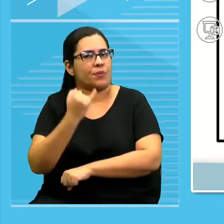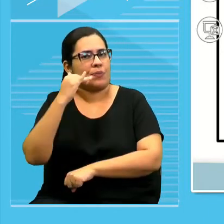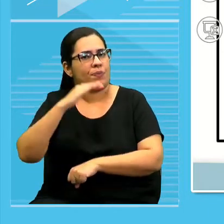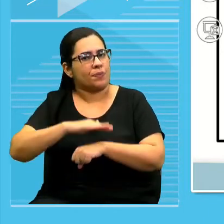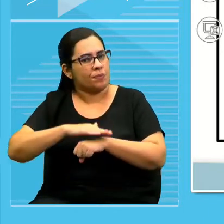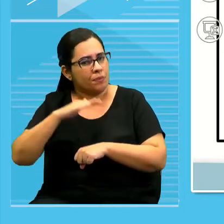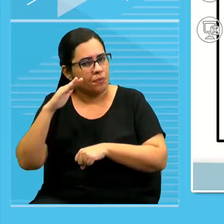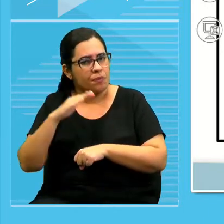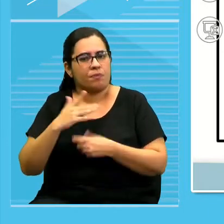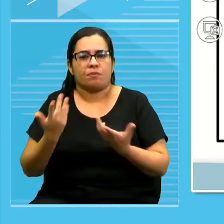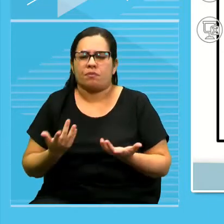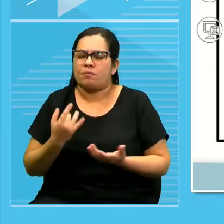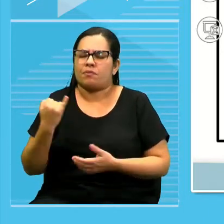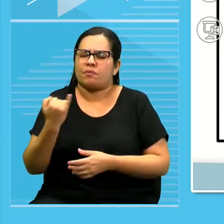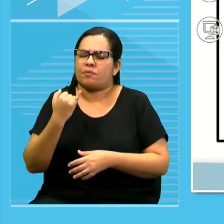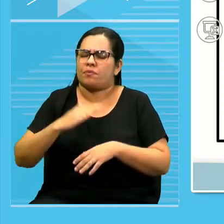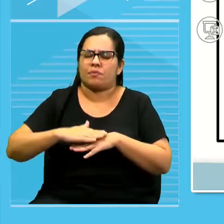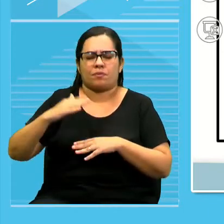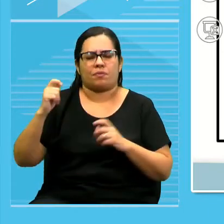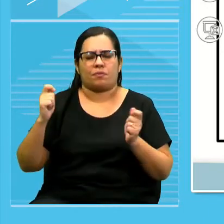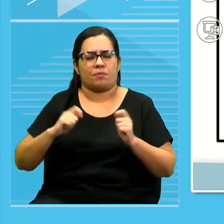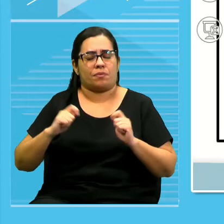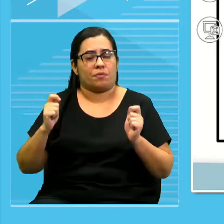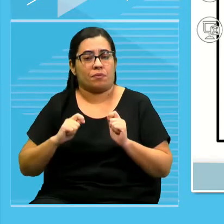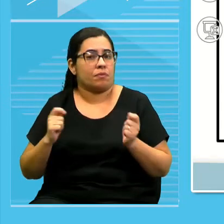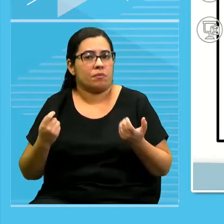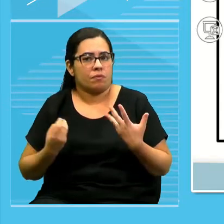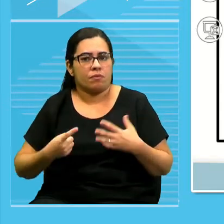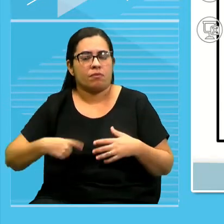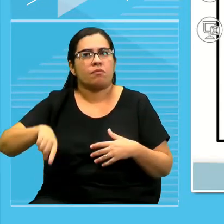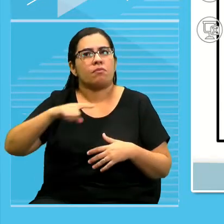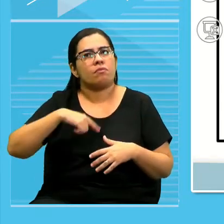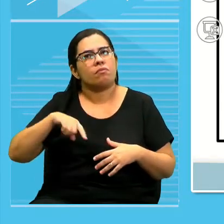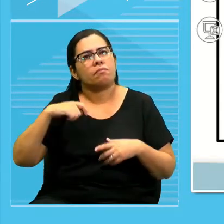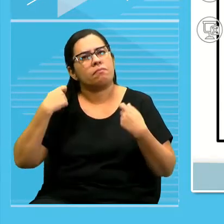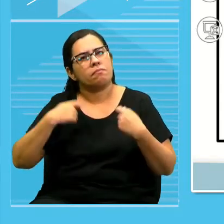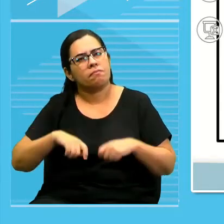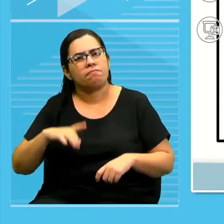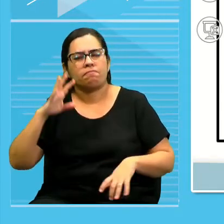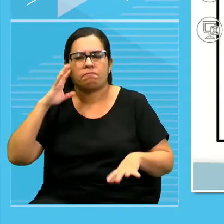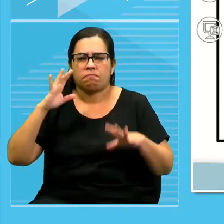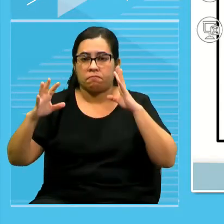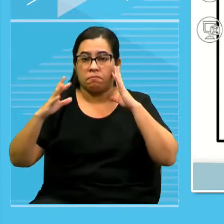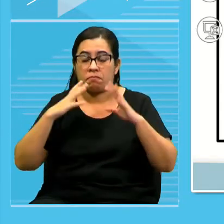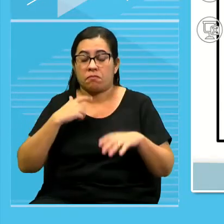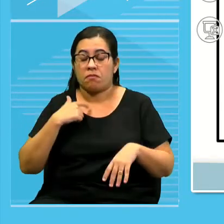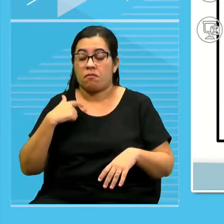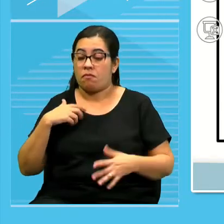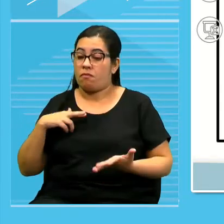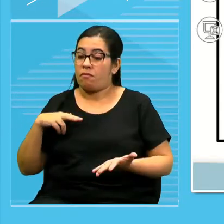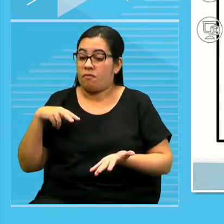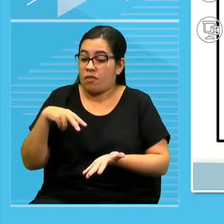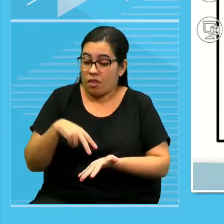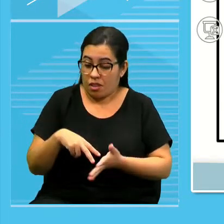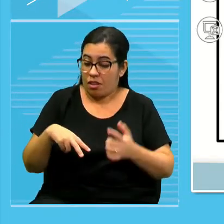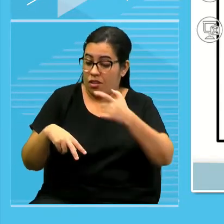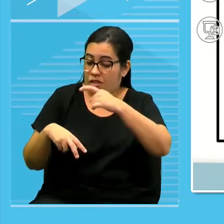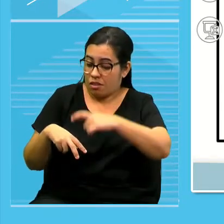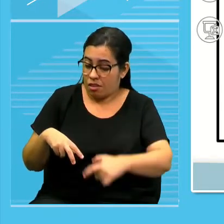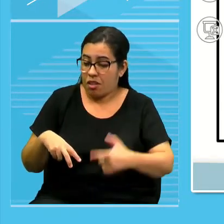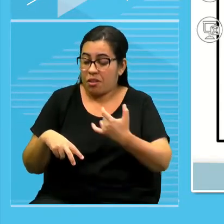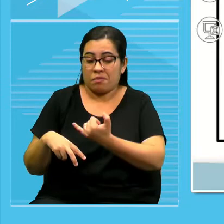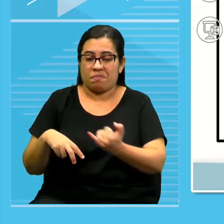elas são importantes né compreender que a minha presença ela é fundamental